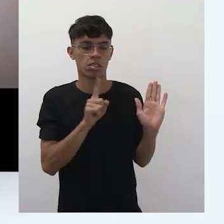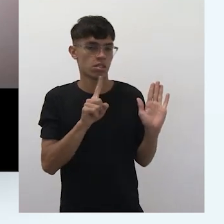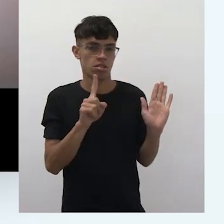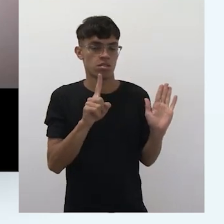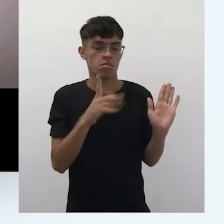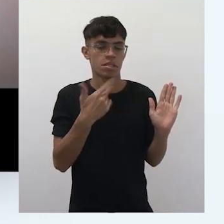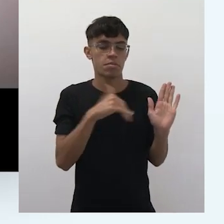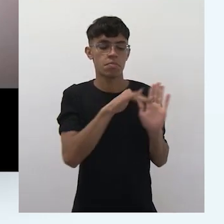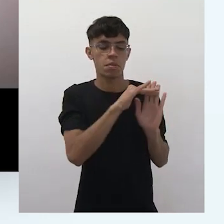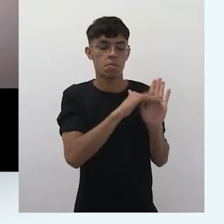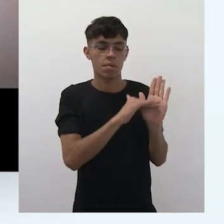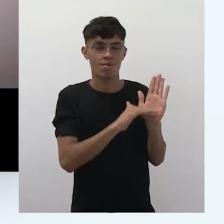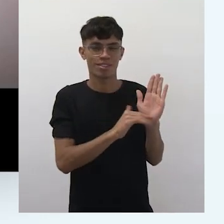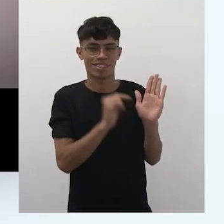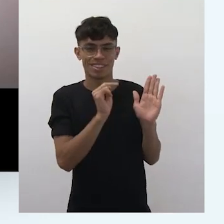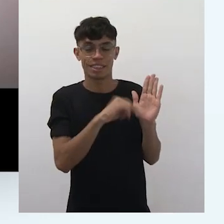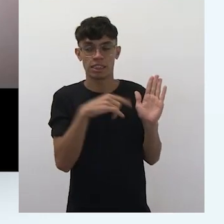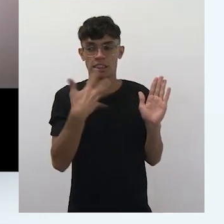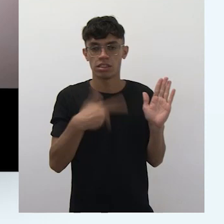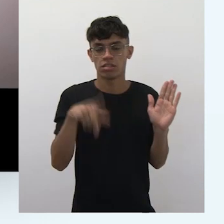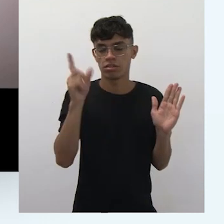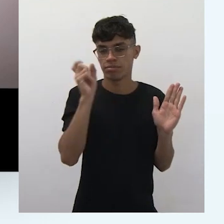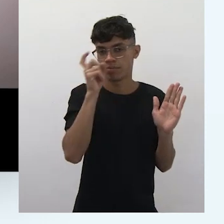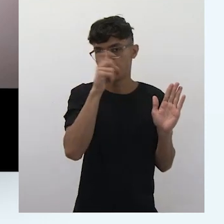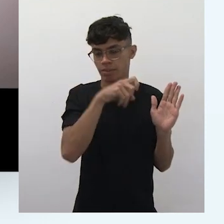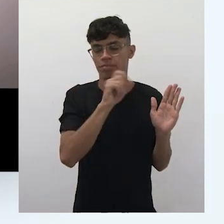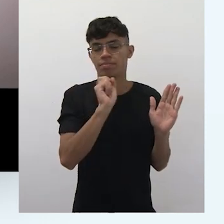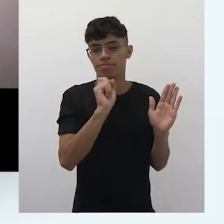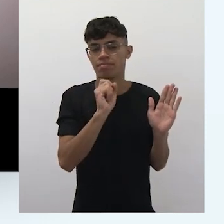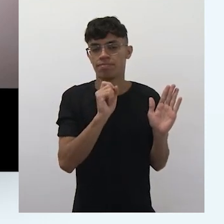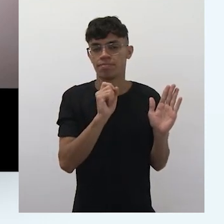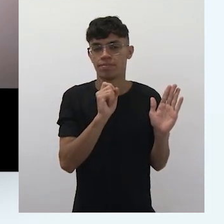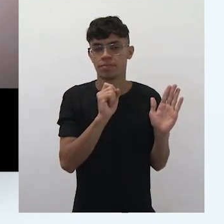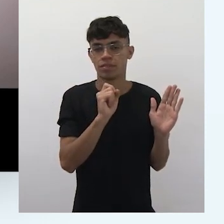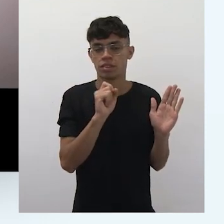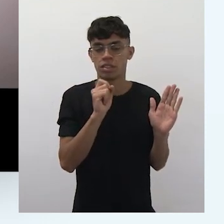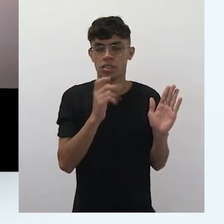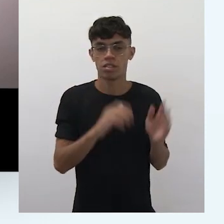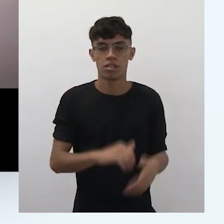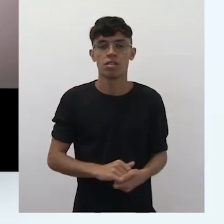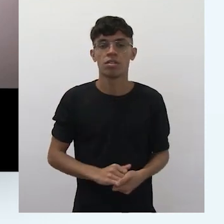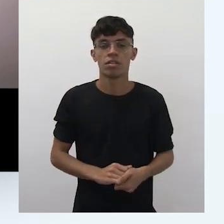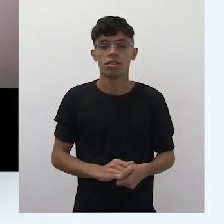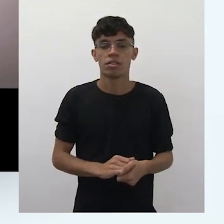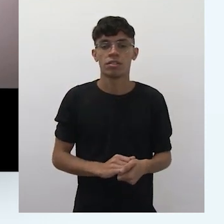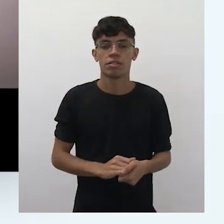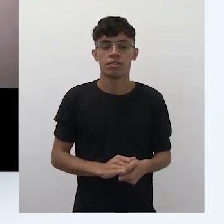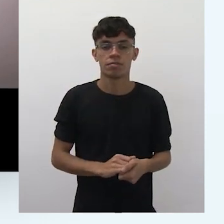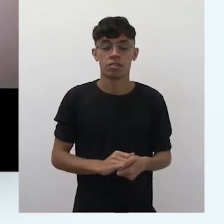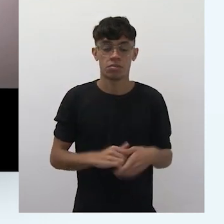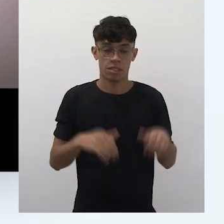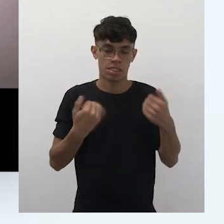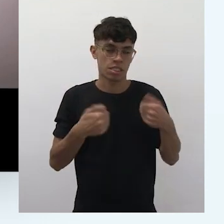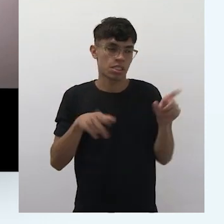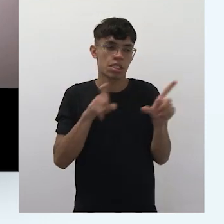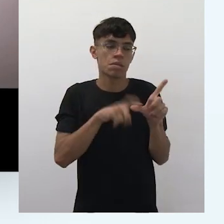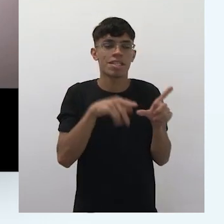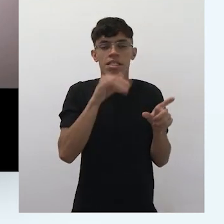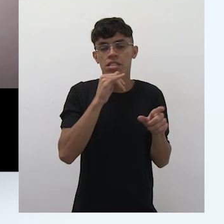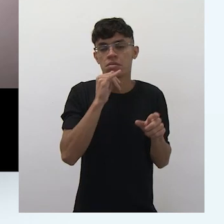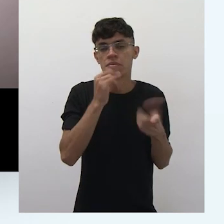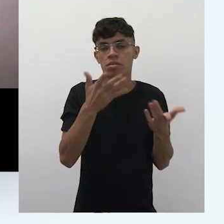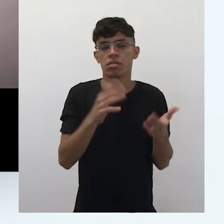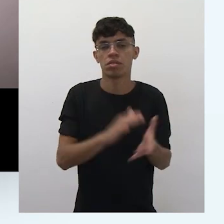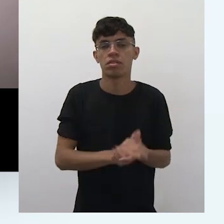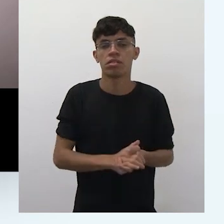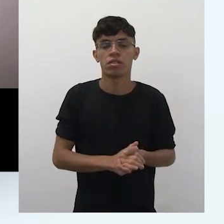tornar os critérios ainda mais subjetivos e líquidos, fluidos, que podem depender, por exemplo, do bom ou